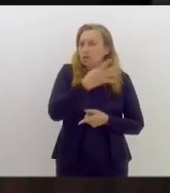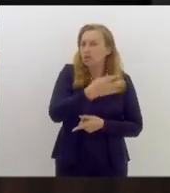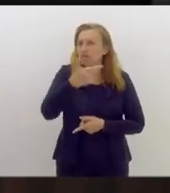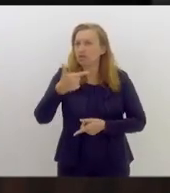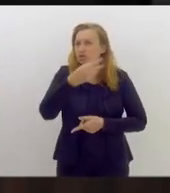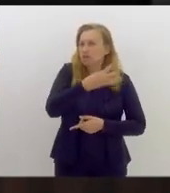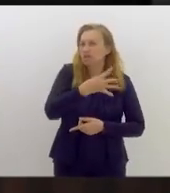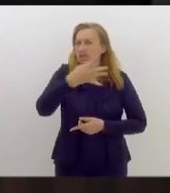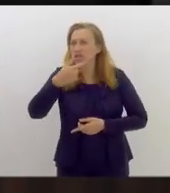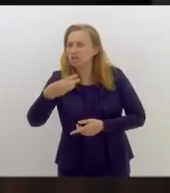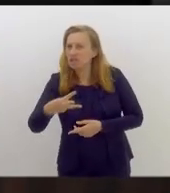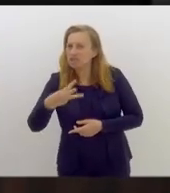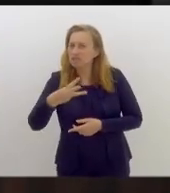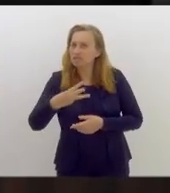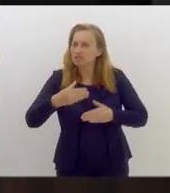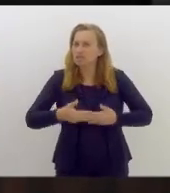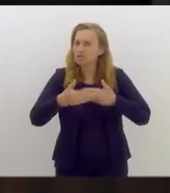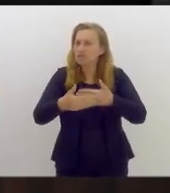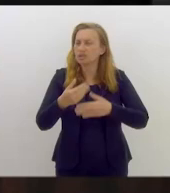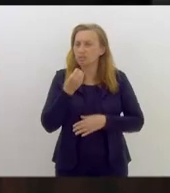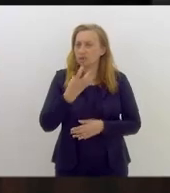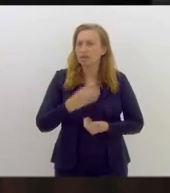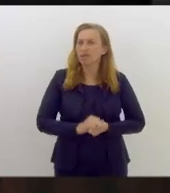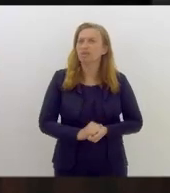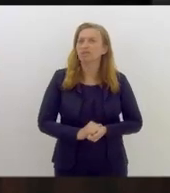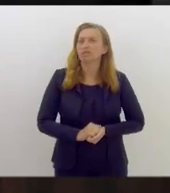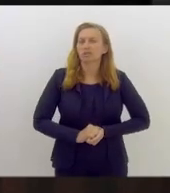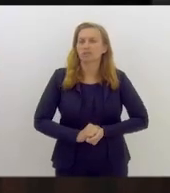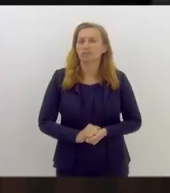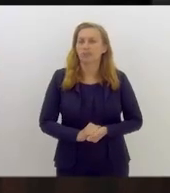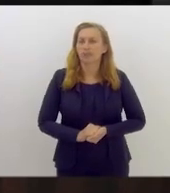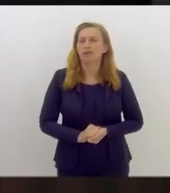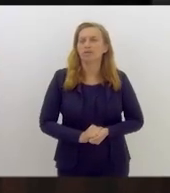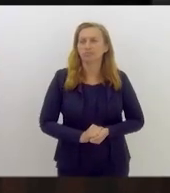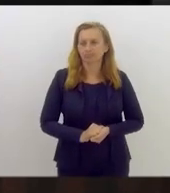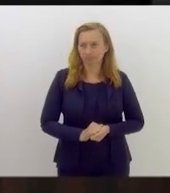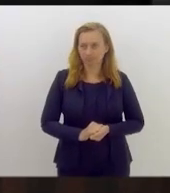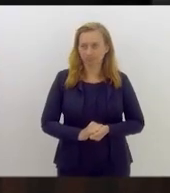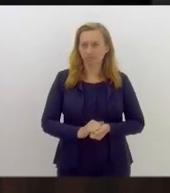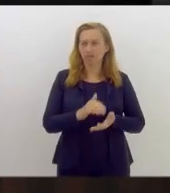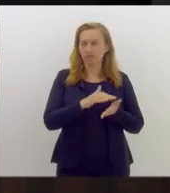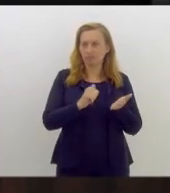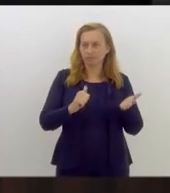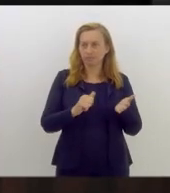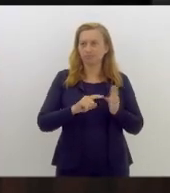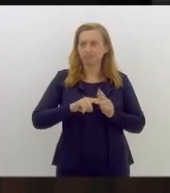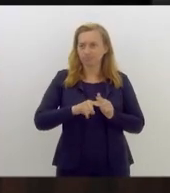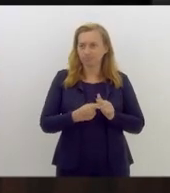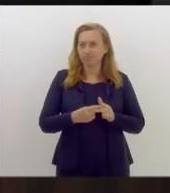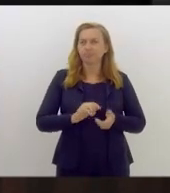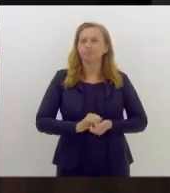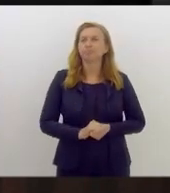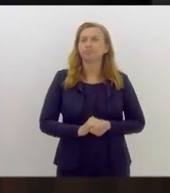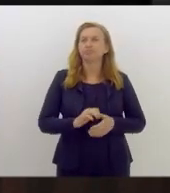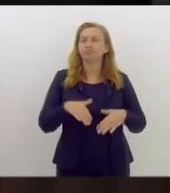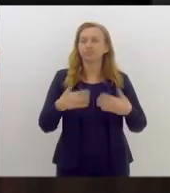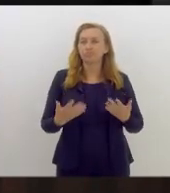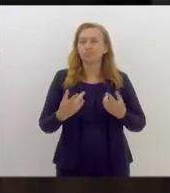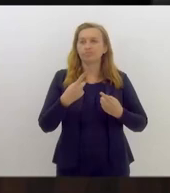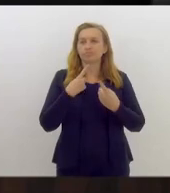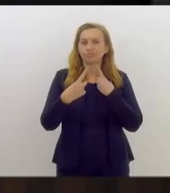43 vetos, a gente tinha avançado bastante. Muitos sem acordo pela derrubada ou pela manutenção. Então, vamos